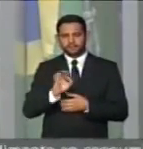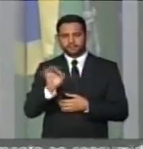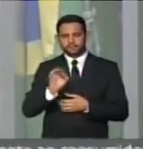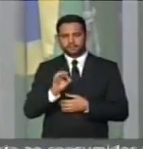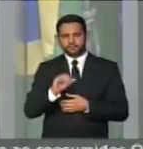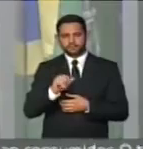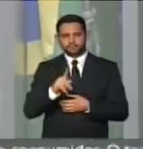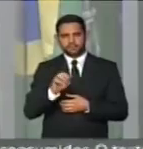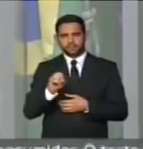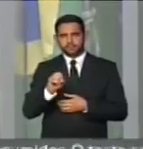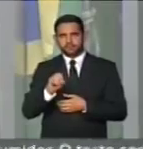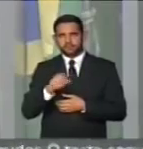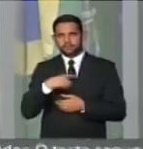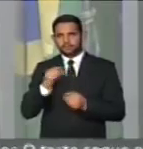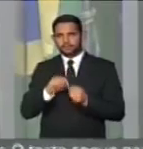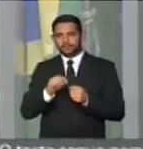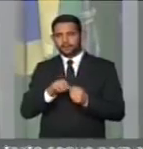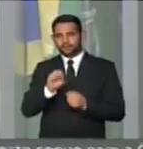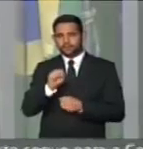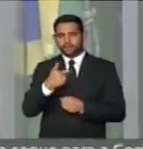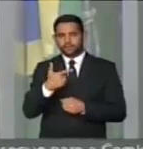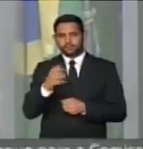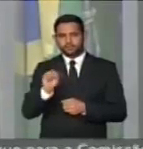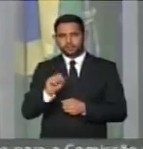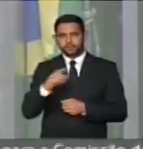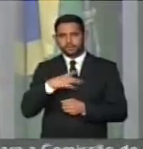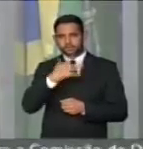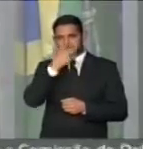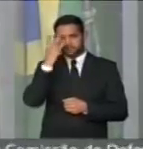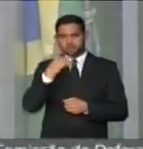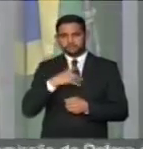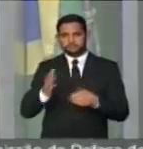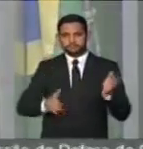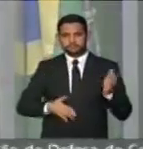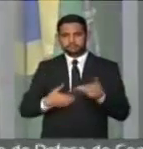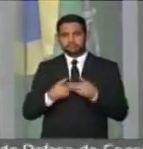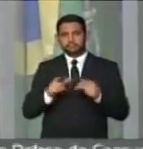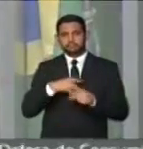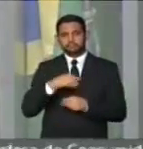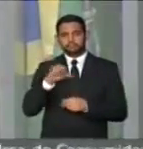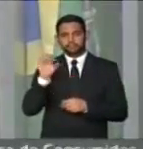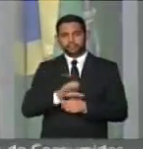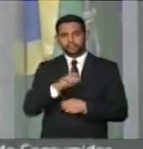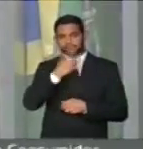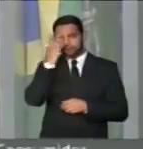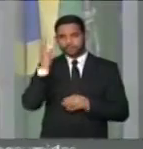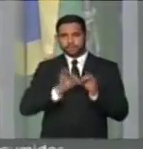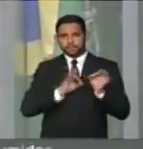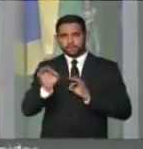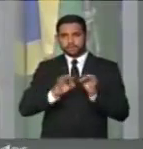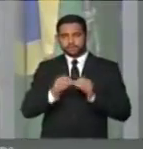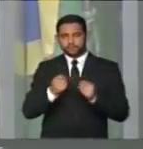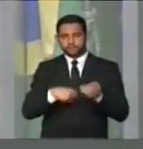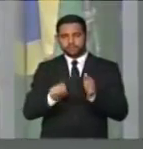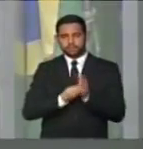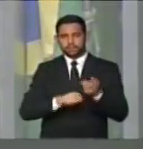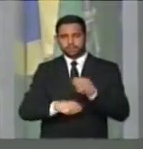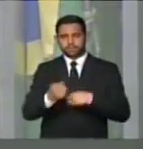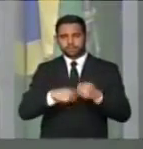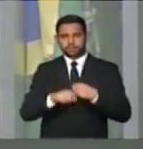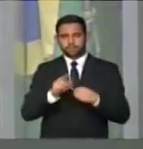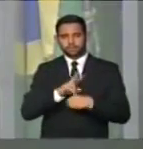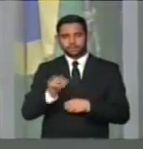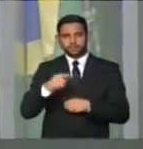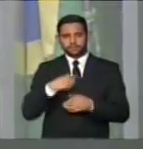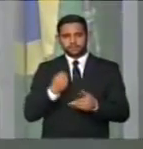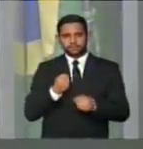de imposto e vão ficar com 80% para os criminosos. E o pior, aquele que se organizou no tráfico de droga vai usar